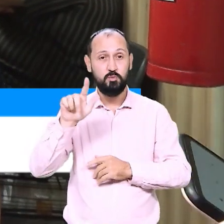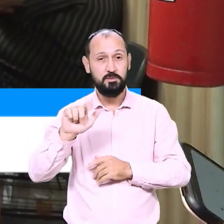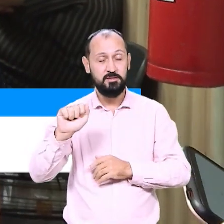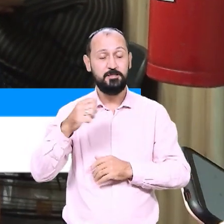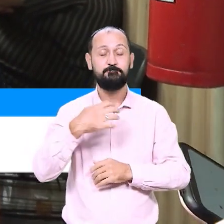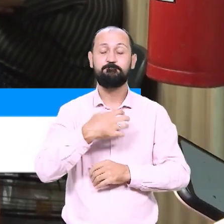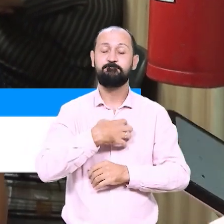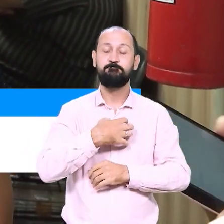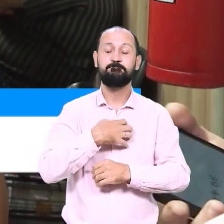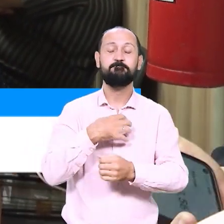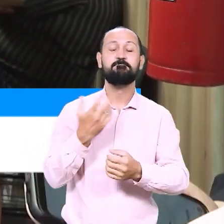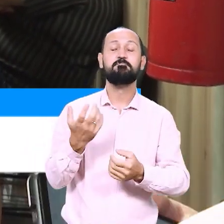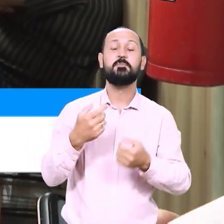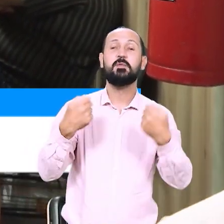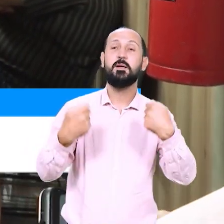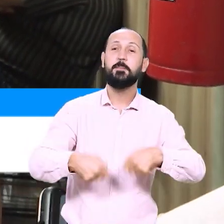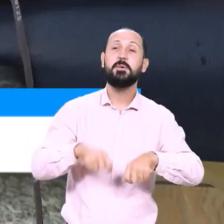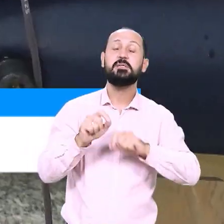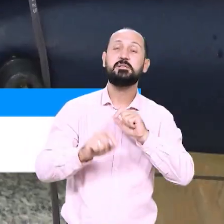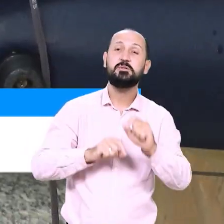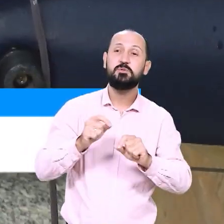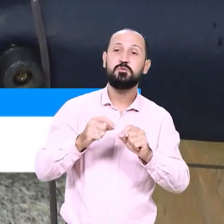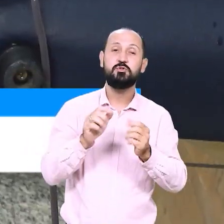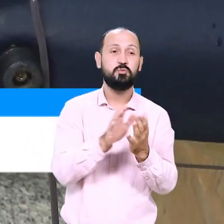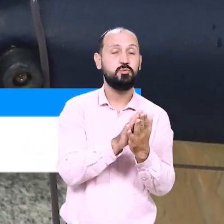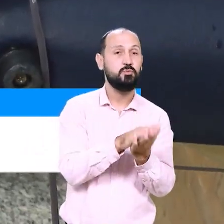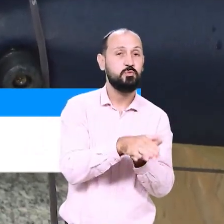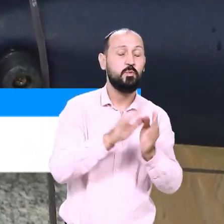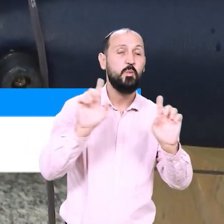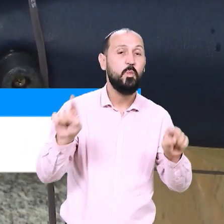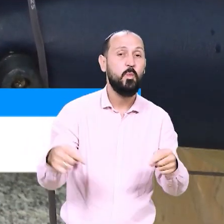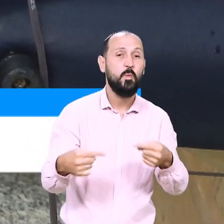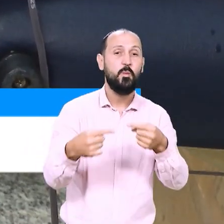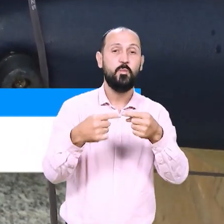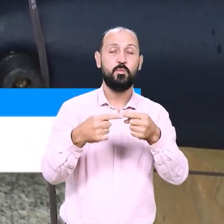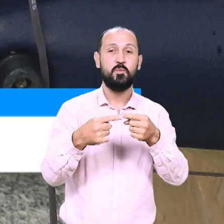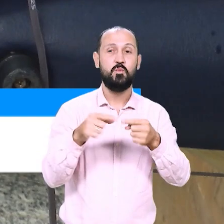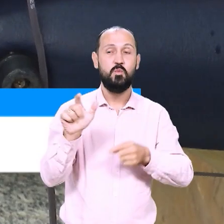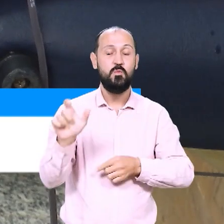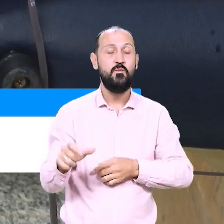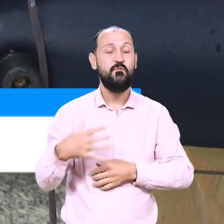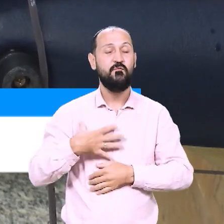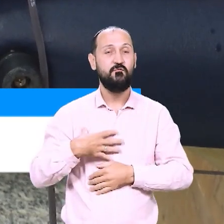Elza Machado sente na pele a necessidade de um doador